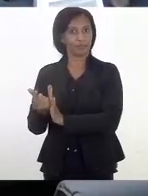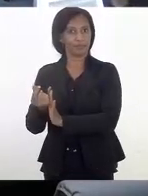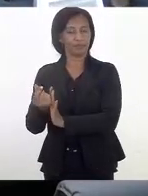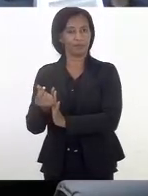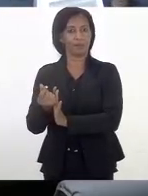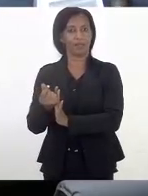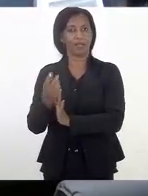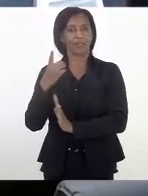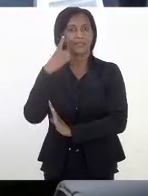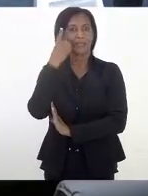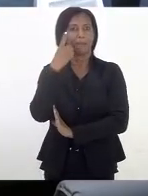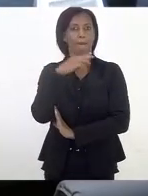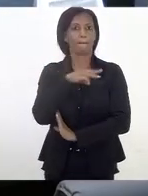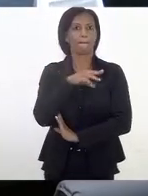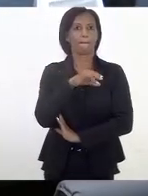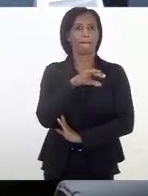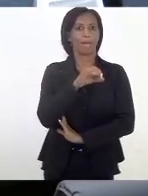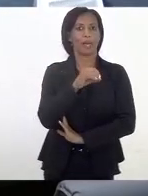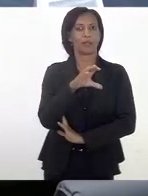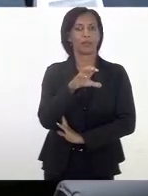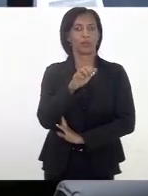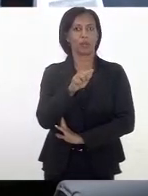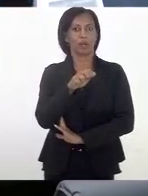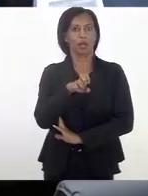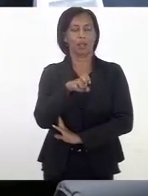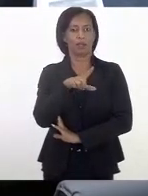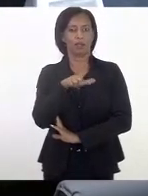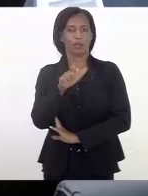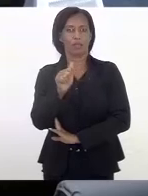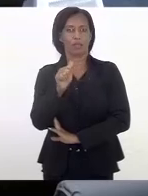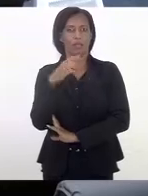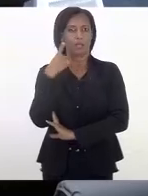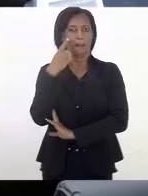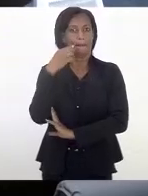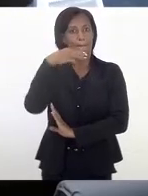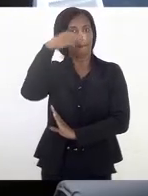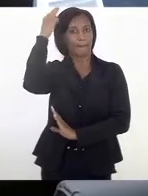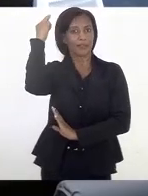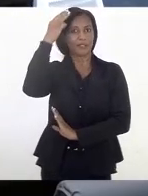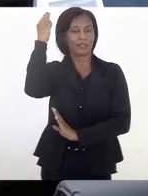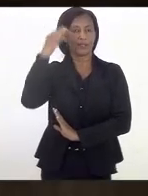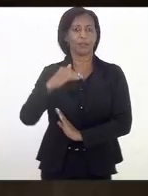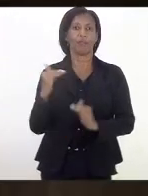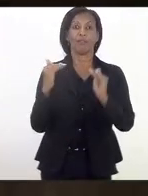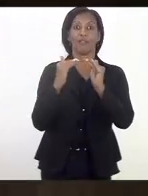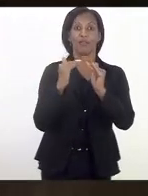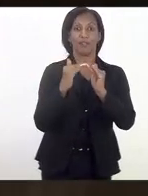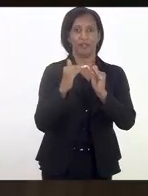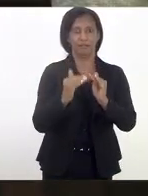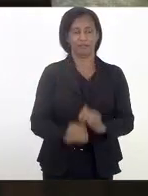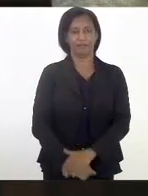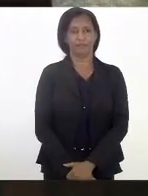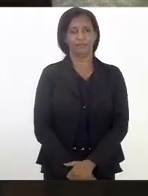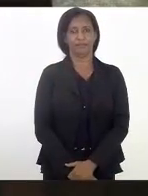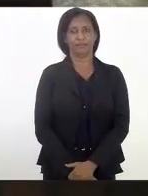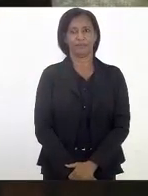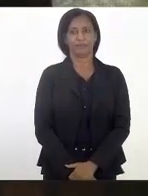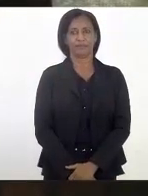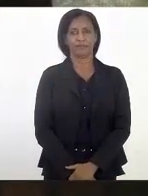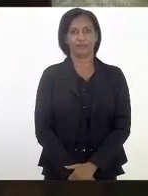apertado Márcio canela tá do Márcio caniello Deputado Márcio Pacheco favorável Presidente